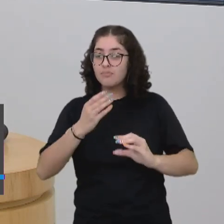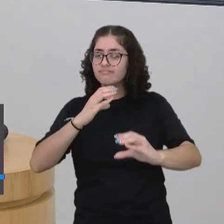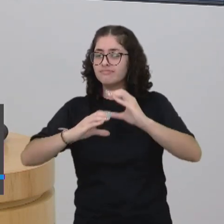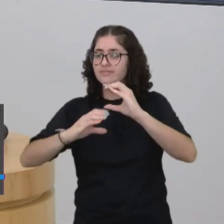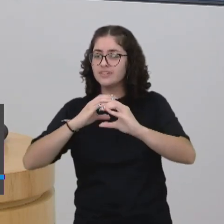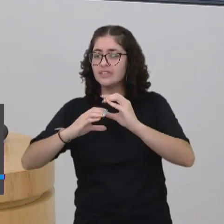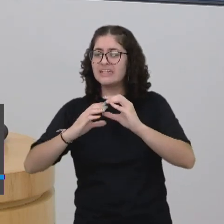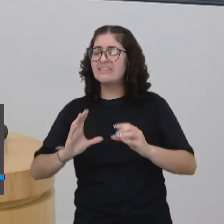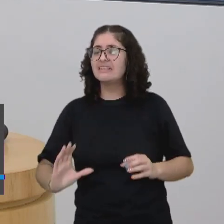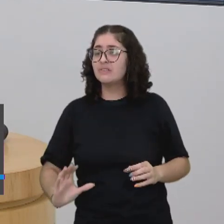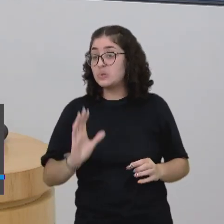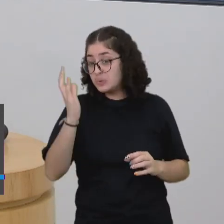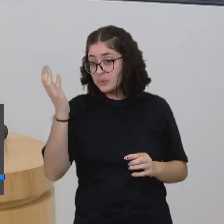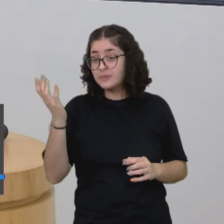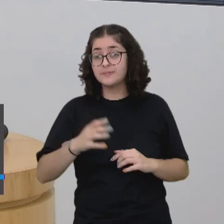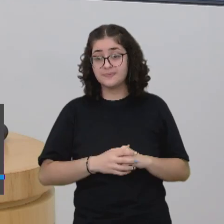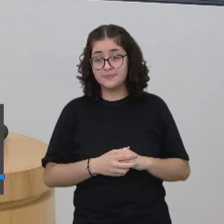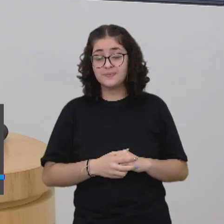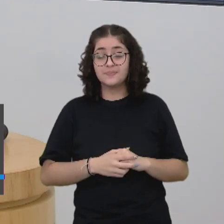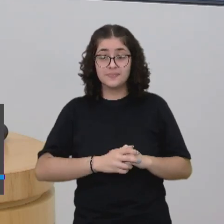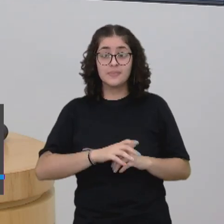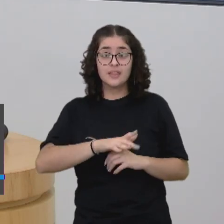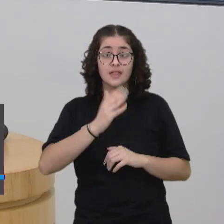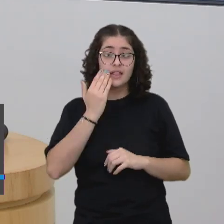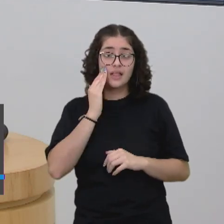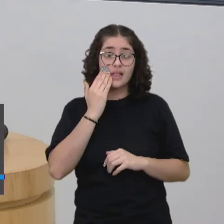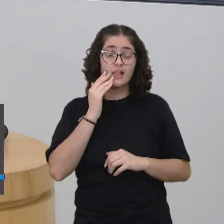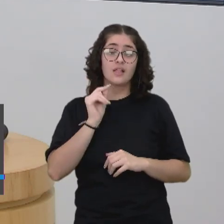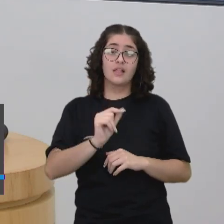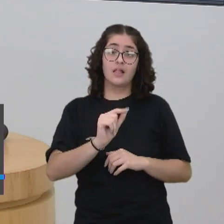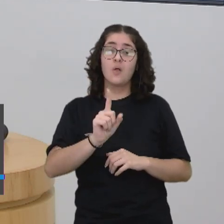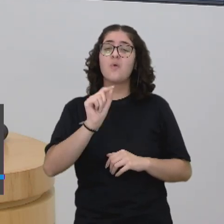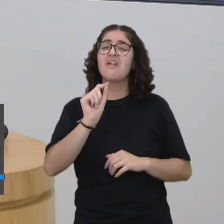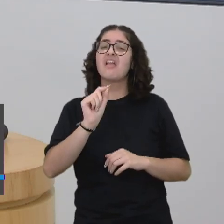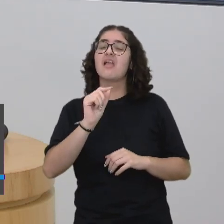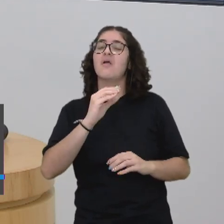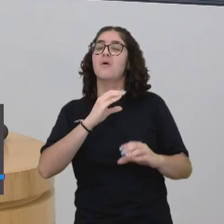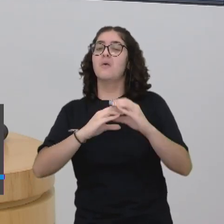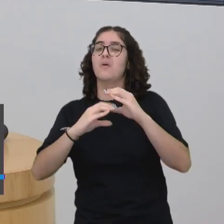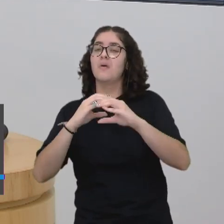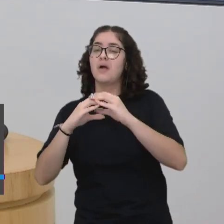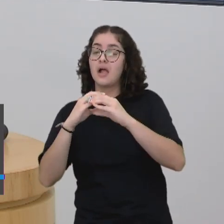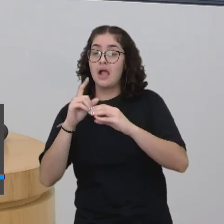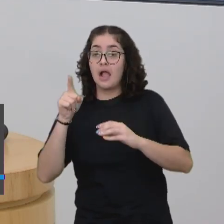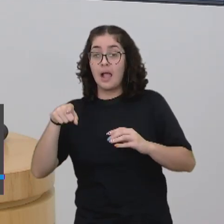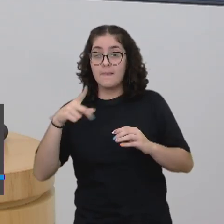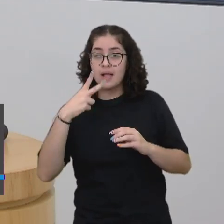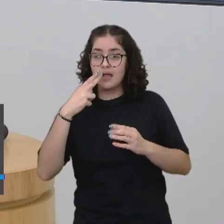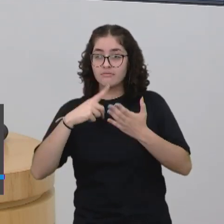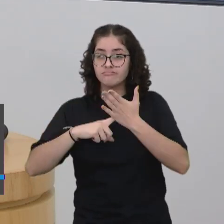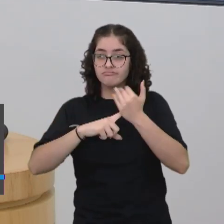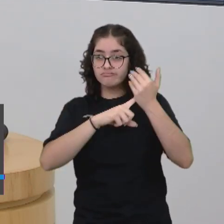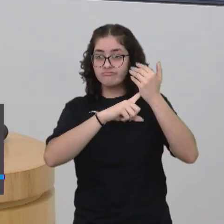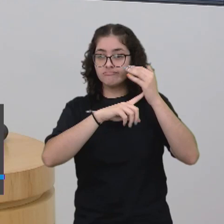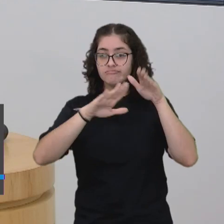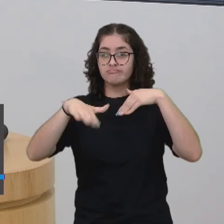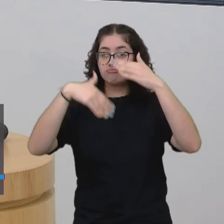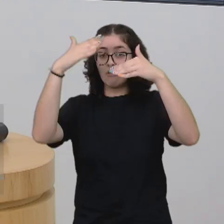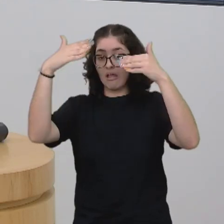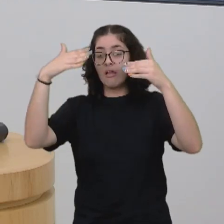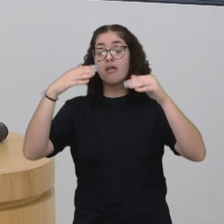está acontecendo. Para isso, a gente entendeu o que é comunicar, que é o grande avanço tecnológico que a gente vem